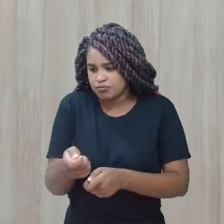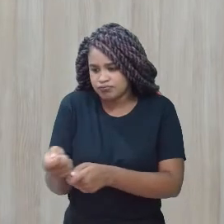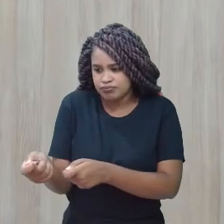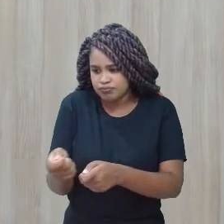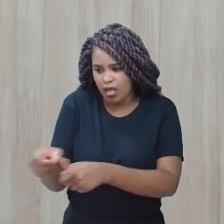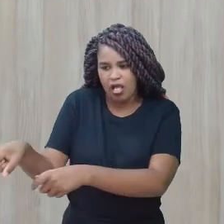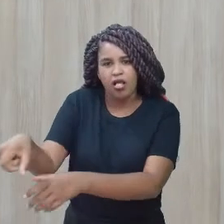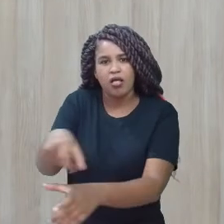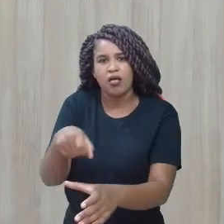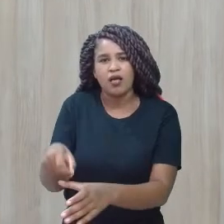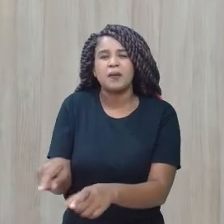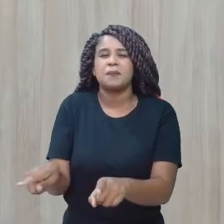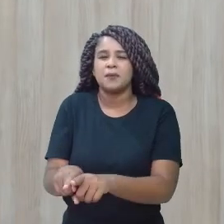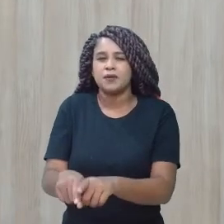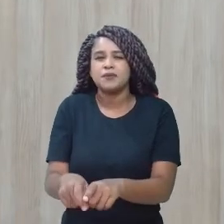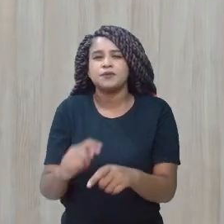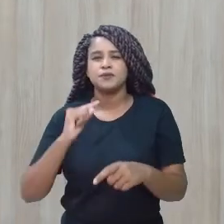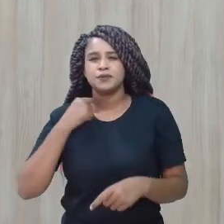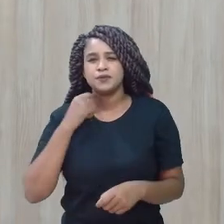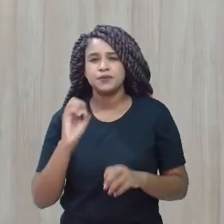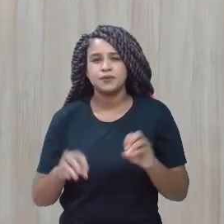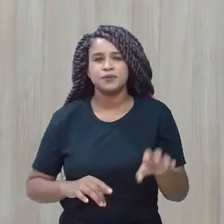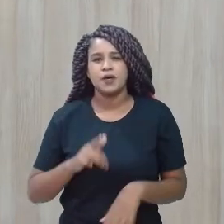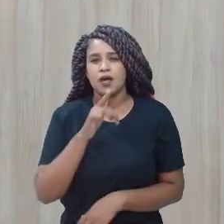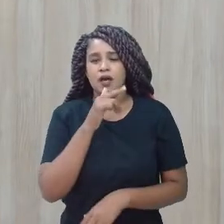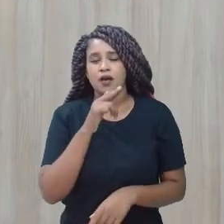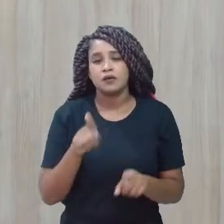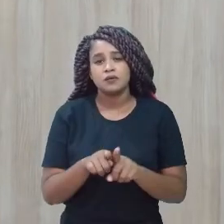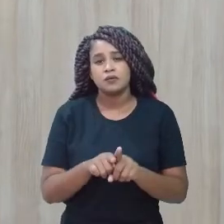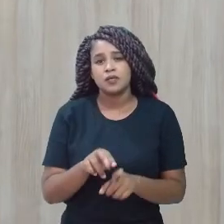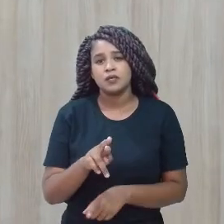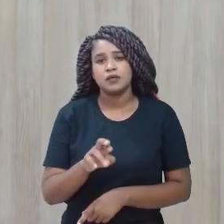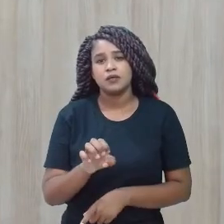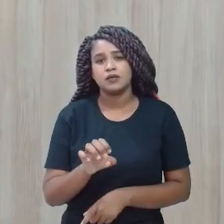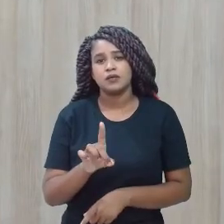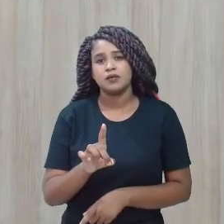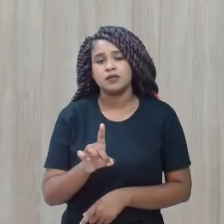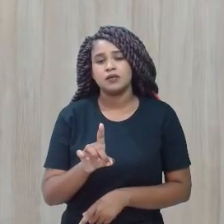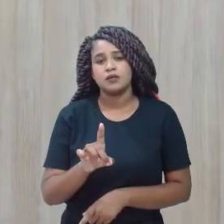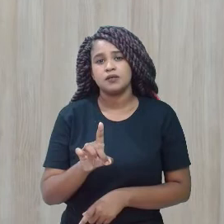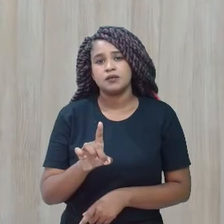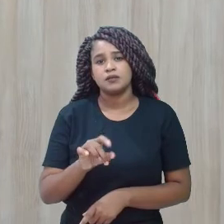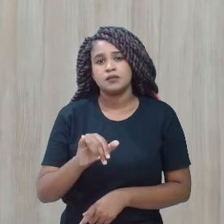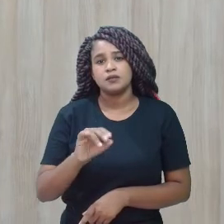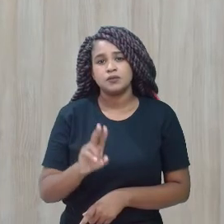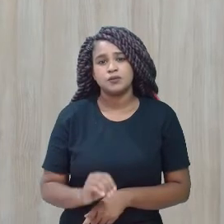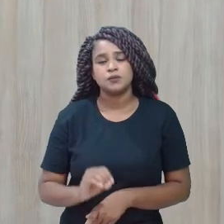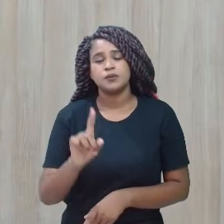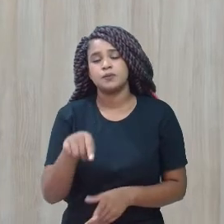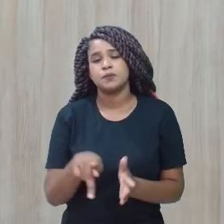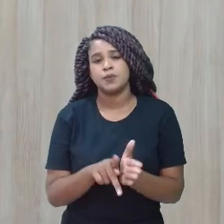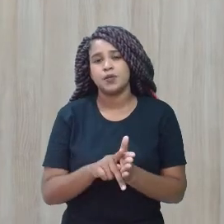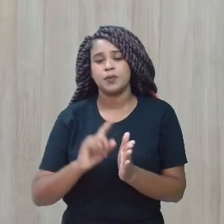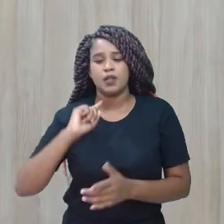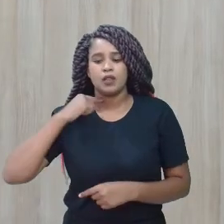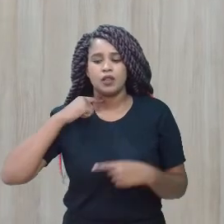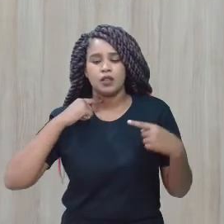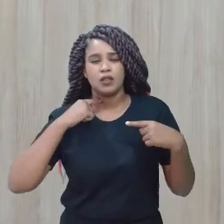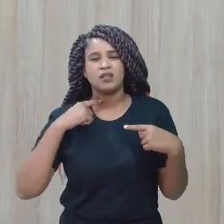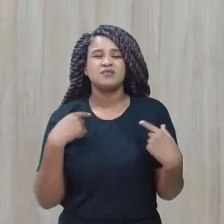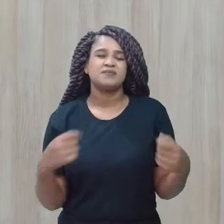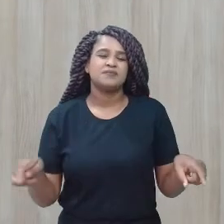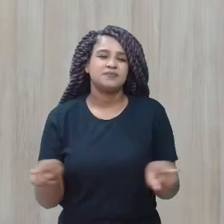contamina a nossa água. Tem os resíduos, né, que a gente já estudou em aulas anteriores também, que é um processo